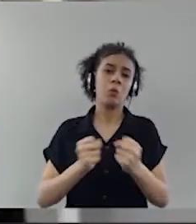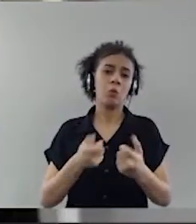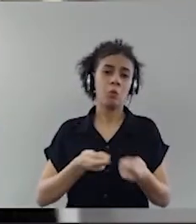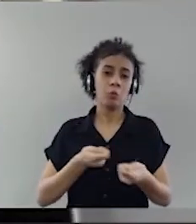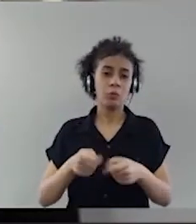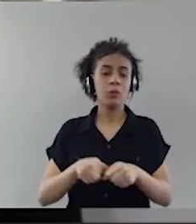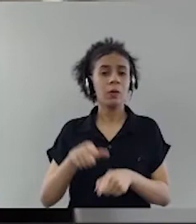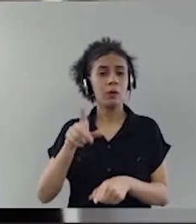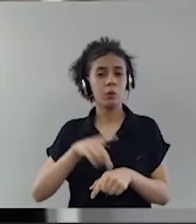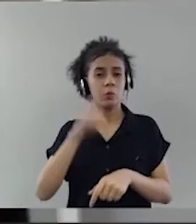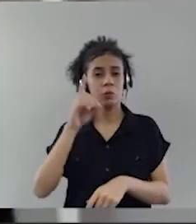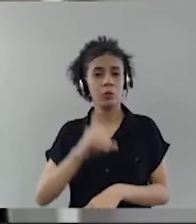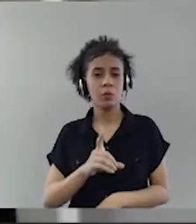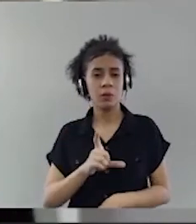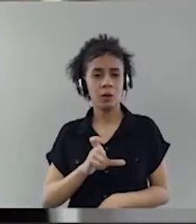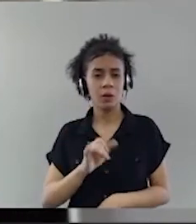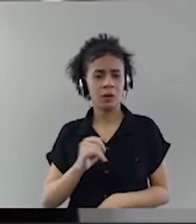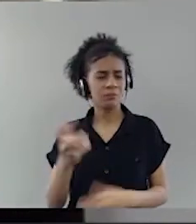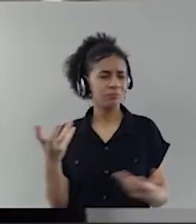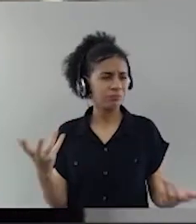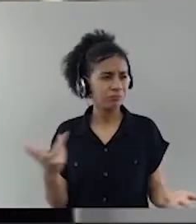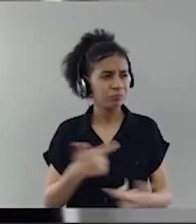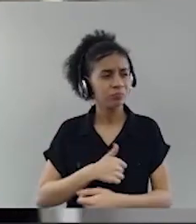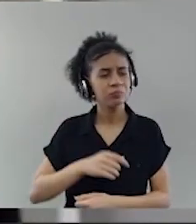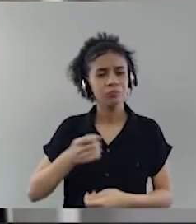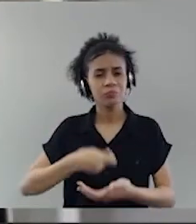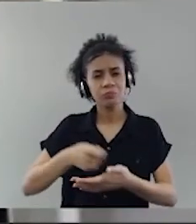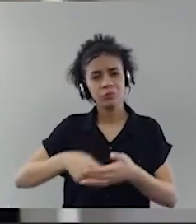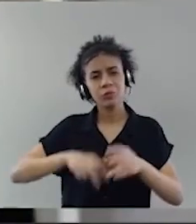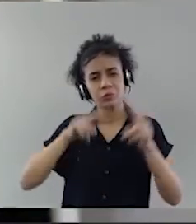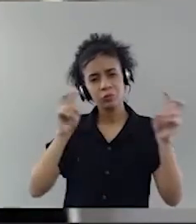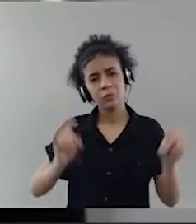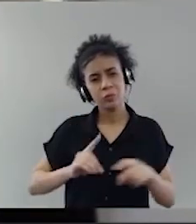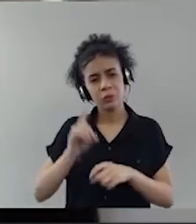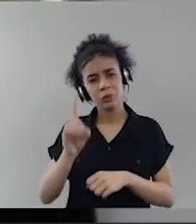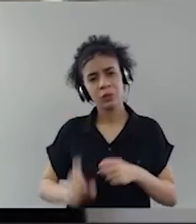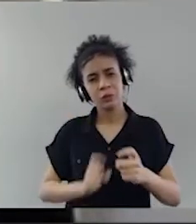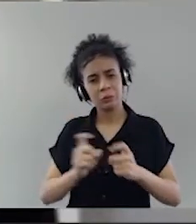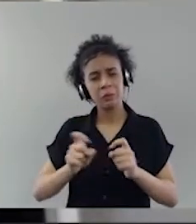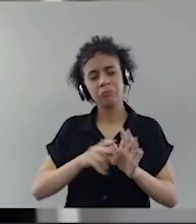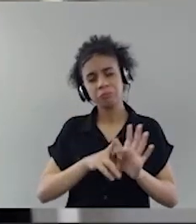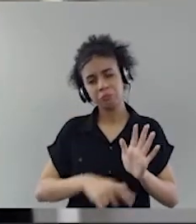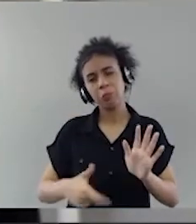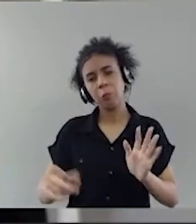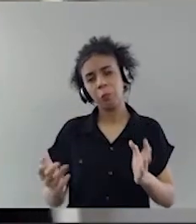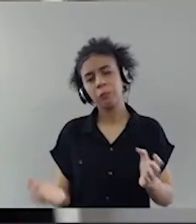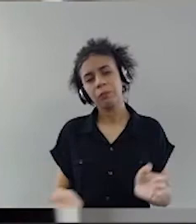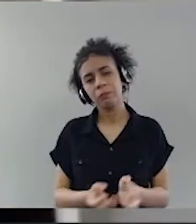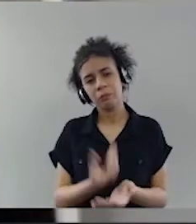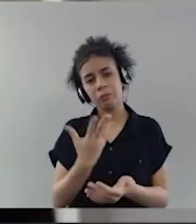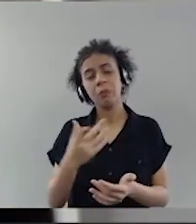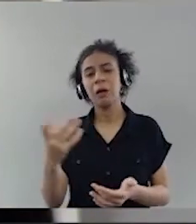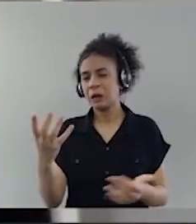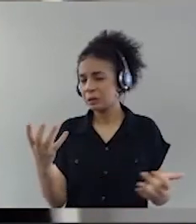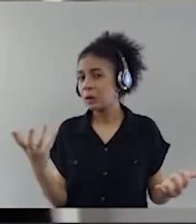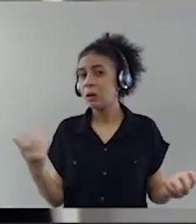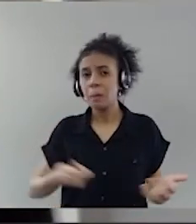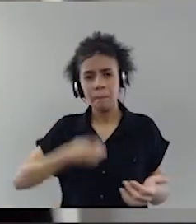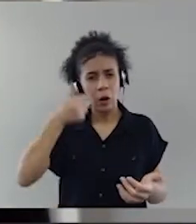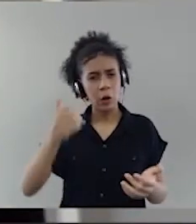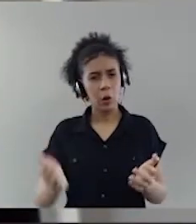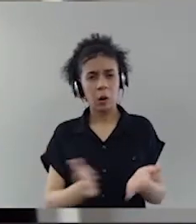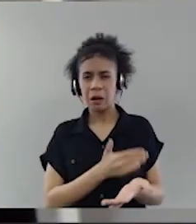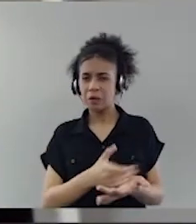Alessia, também uma autora extraordinária de direito administrativo, entre outras obras. Certamente a doutora Alessia tem o melhor livro